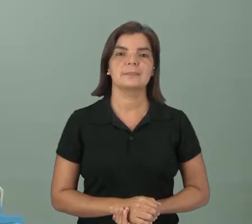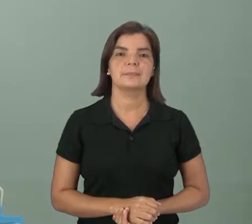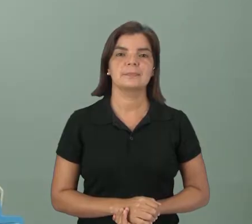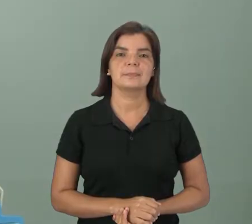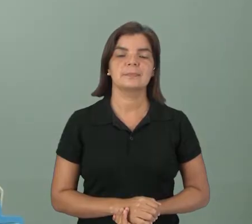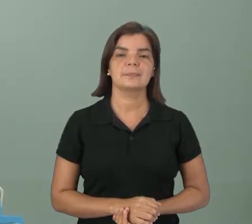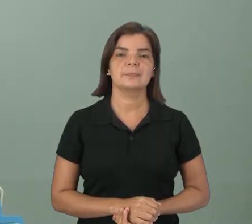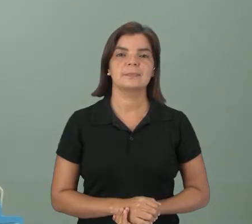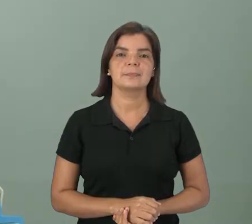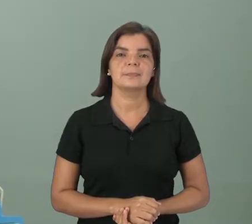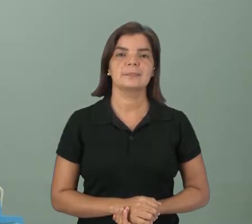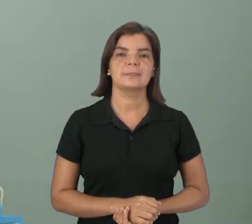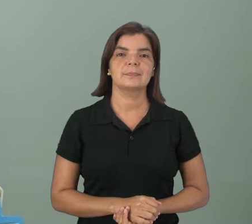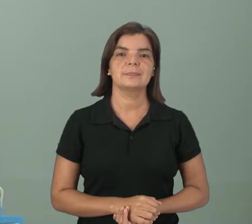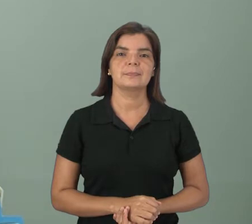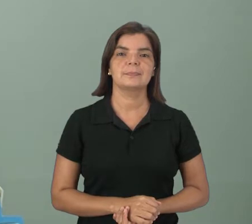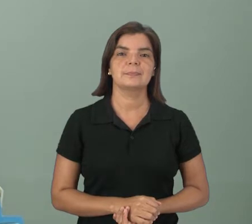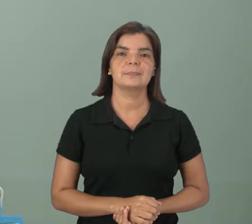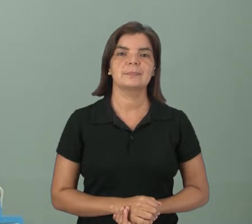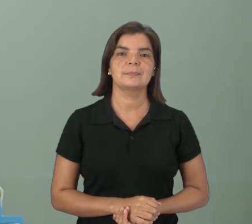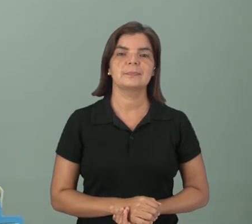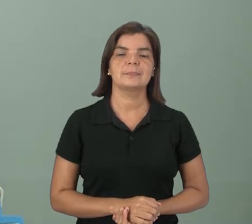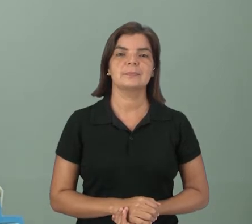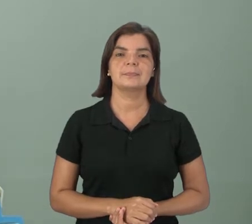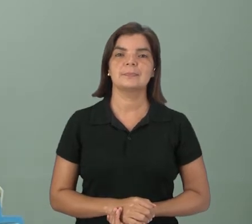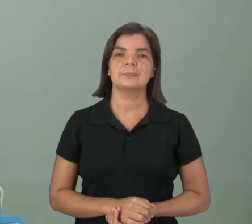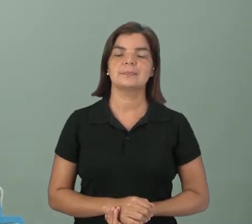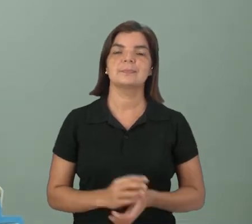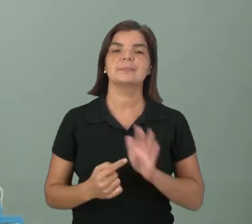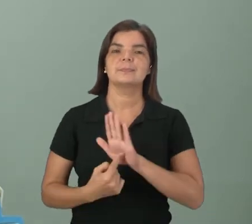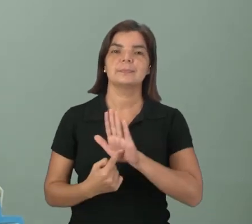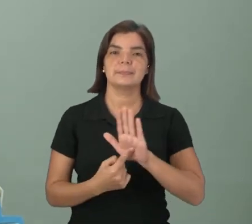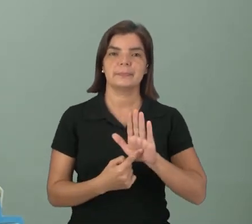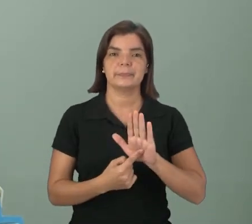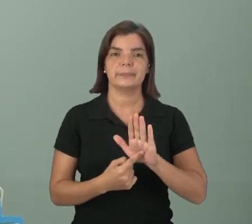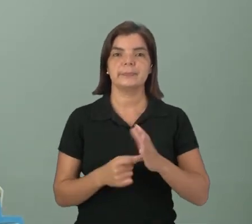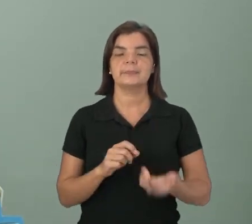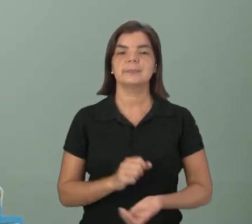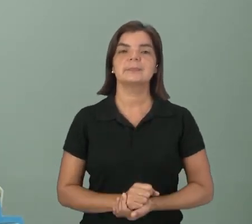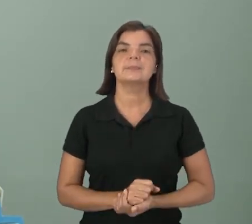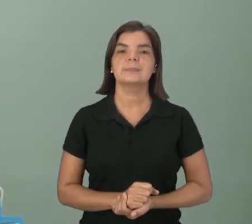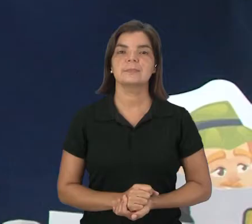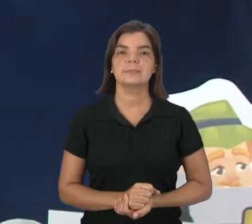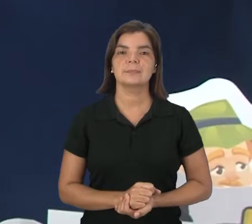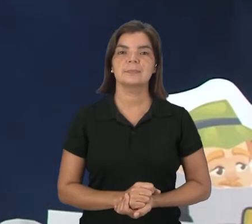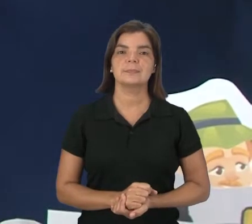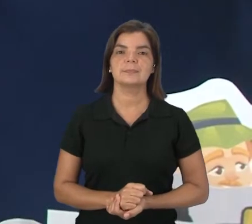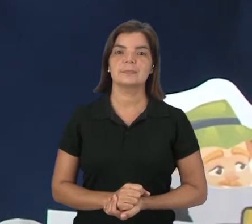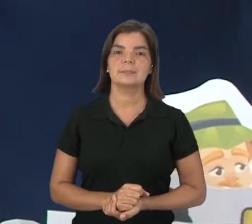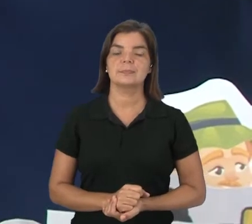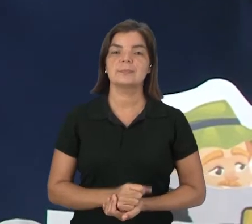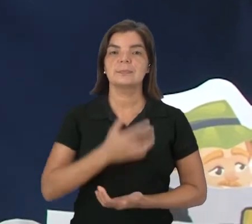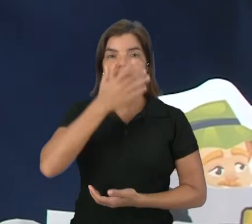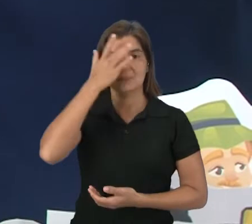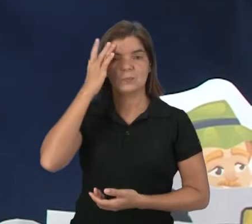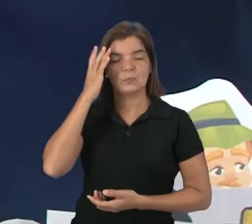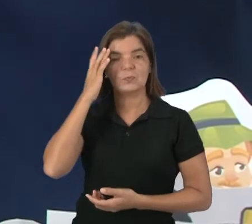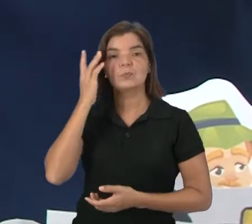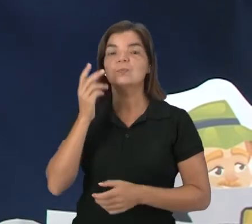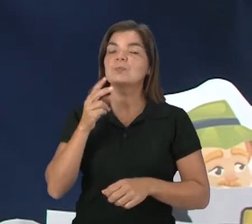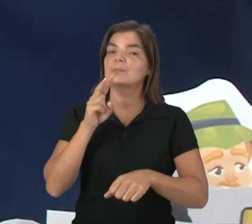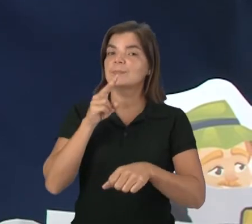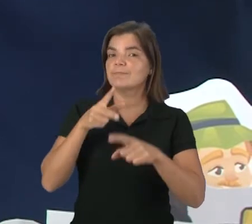e vamos para mais uma e esse aqui ó Este é o eletricista